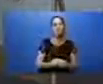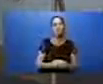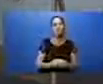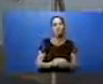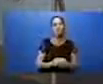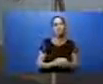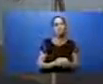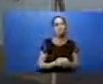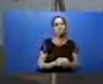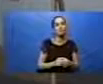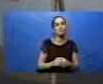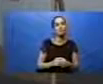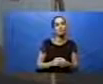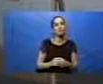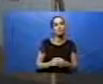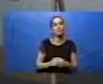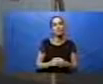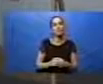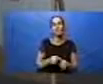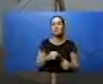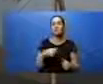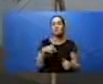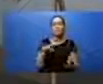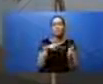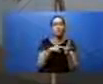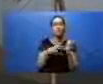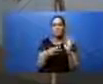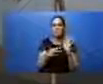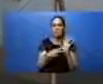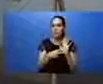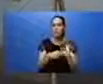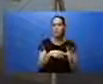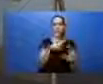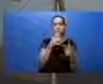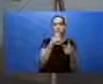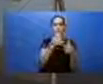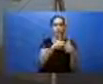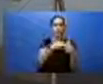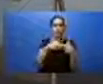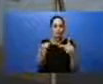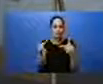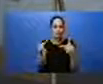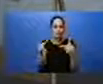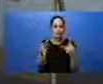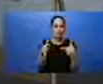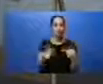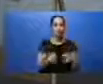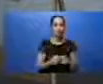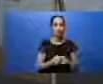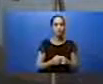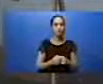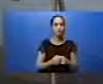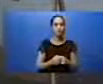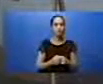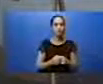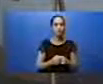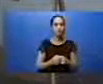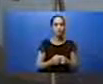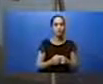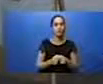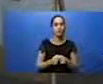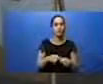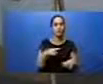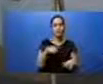Então, esses são os significados de divisão. No caso